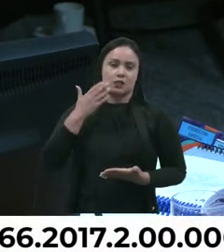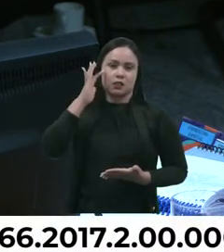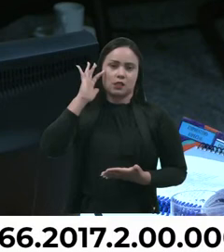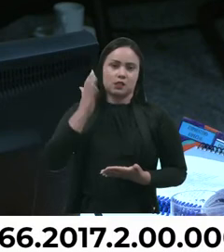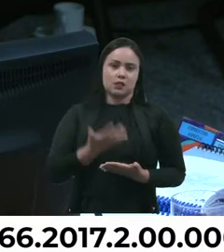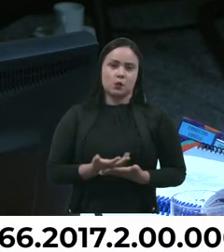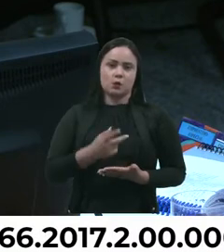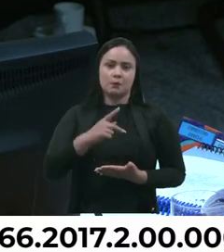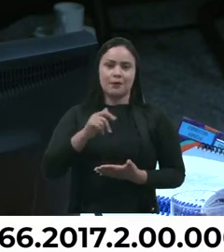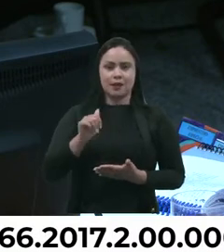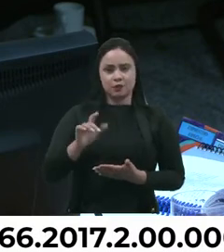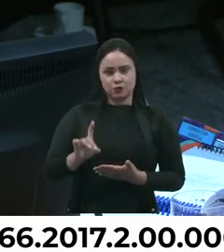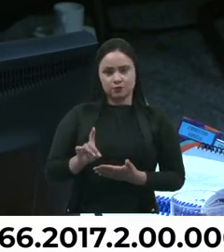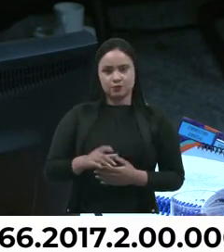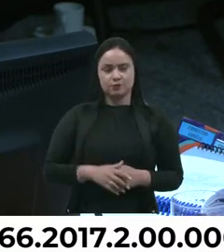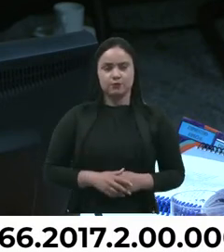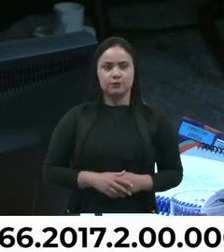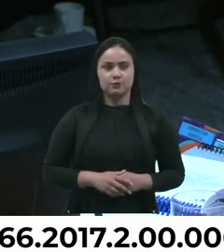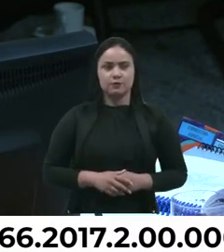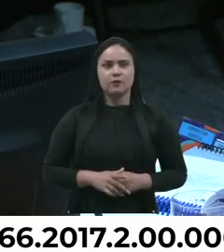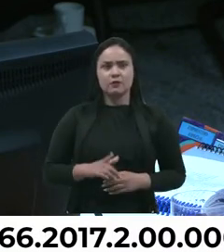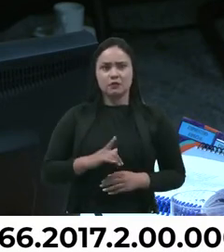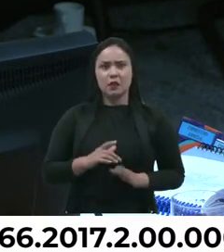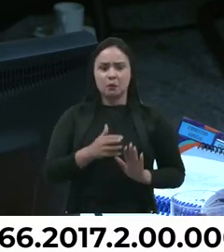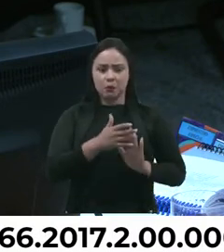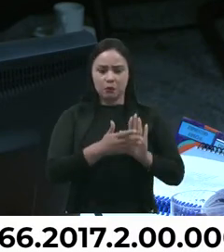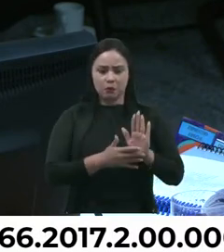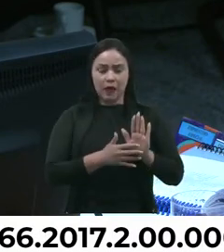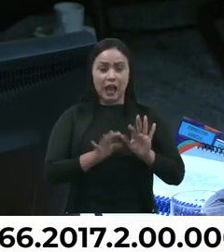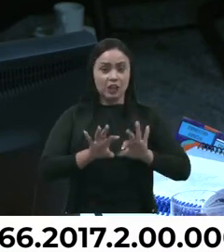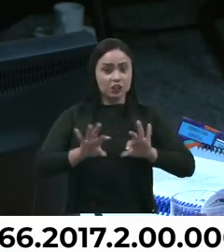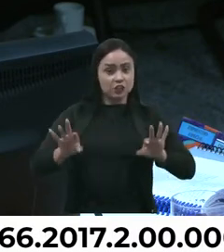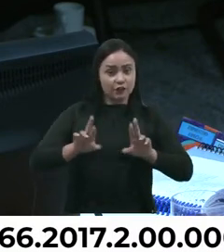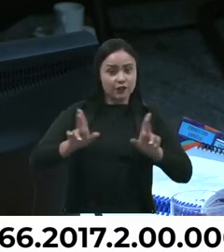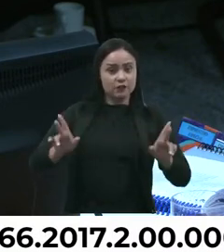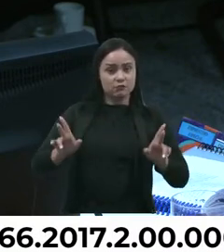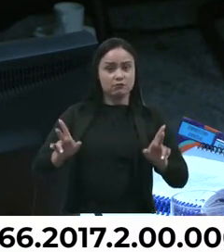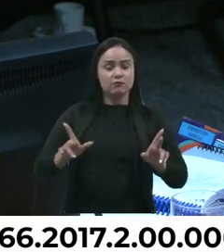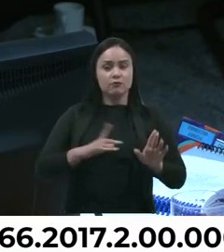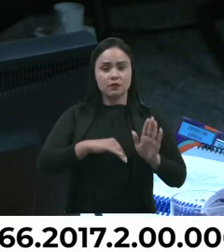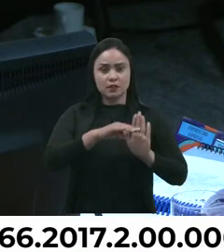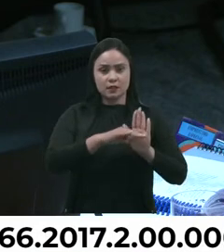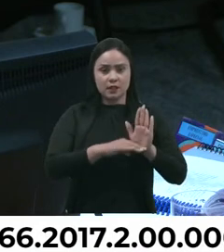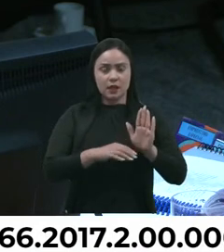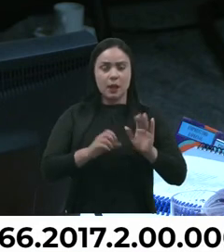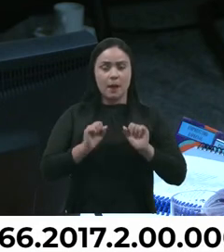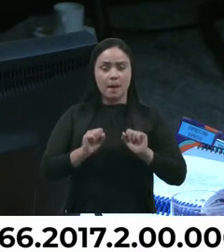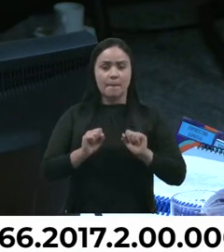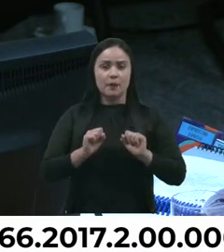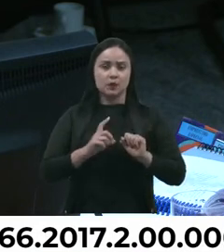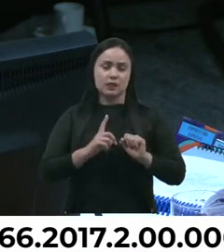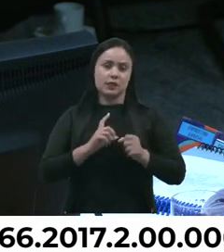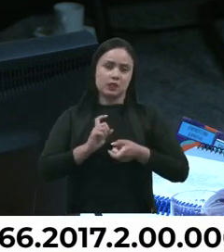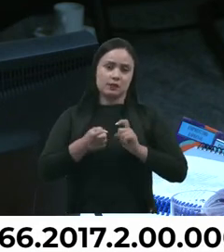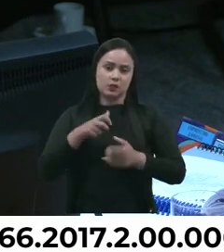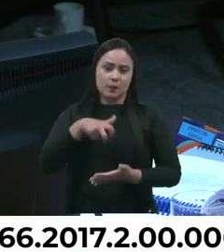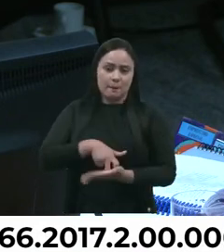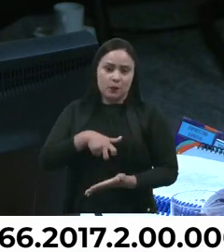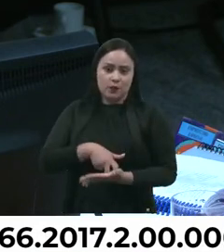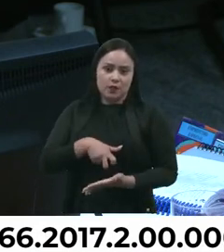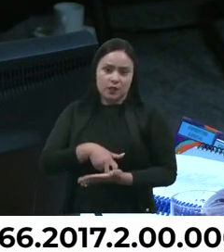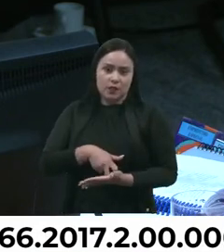PAD. Está aqui a distinção. Ressalto que o poder-dever da administração de punir